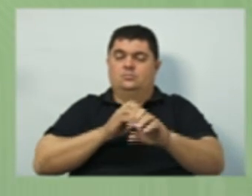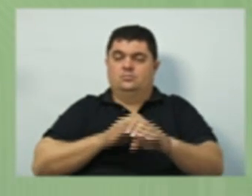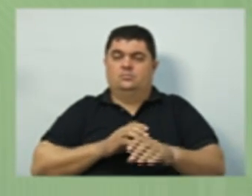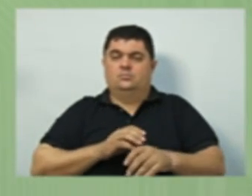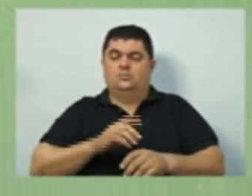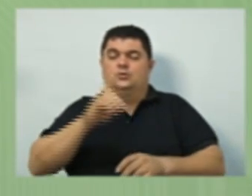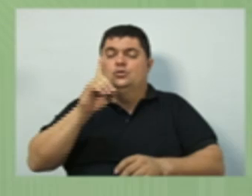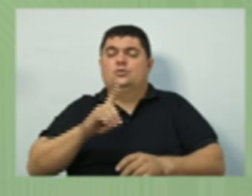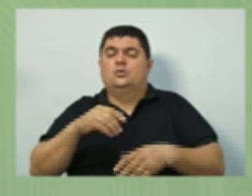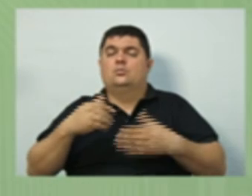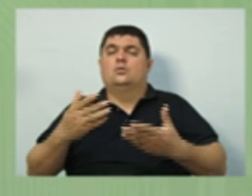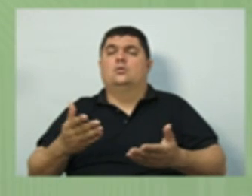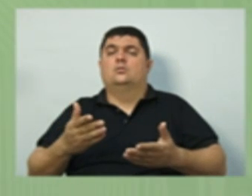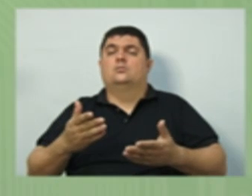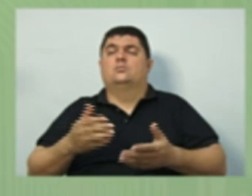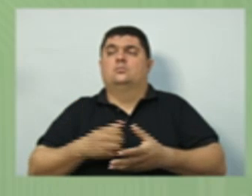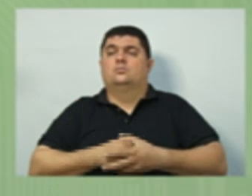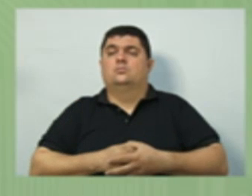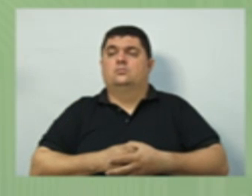de direitos são estes?